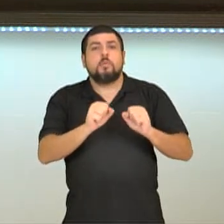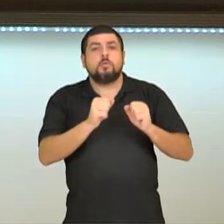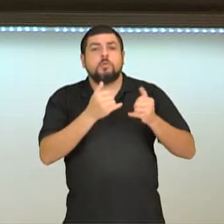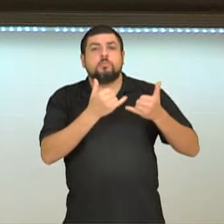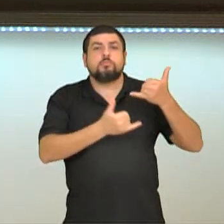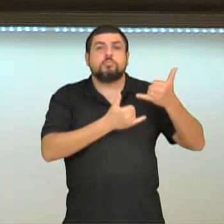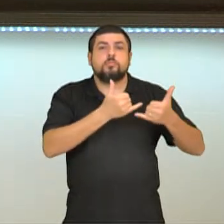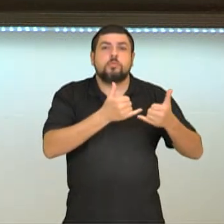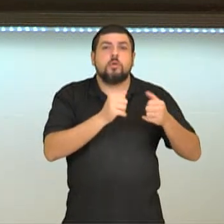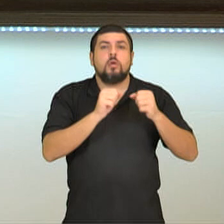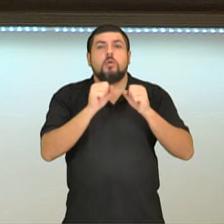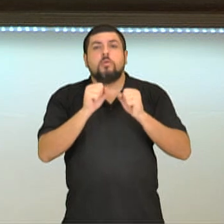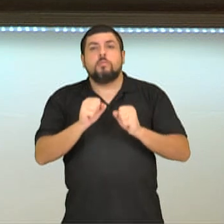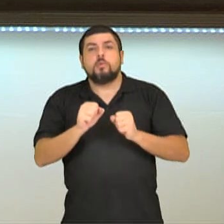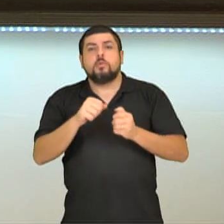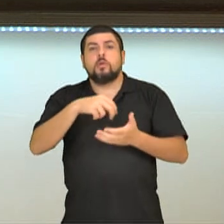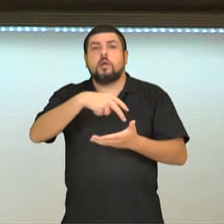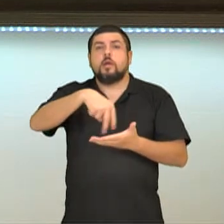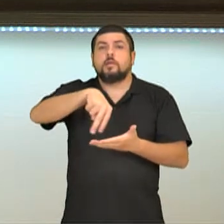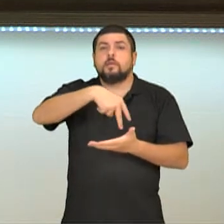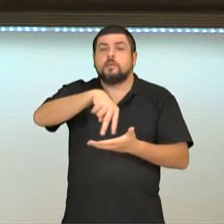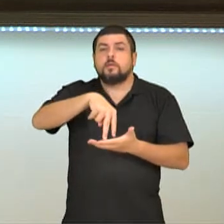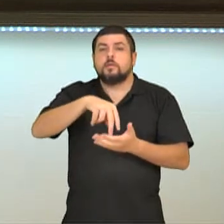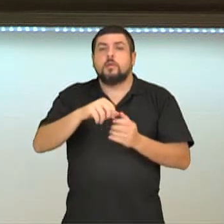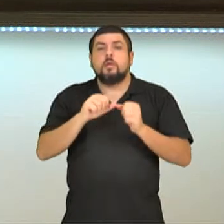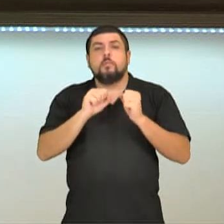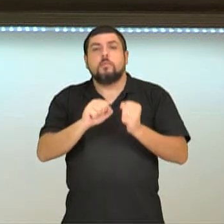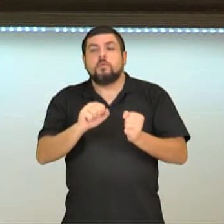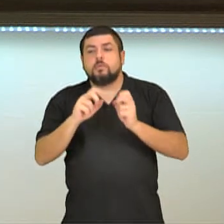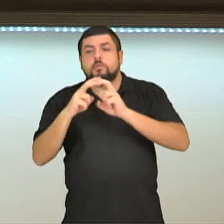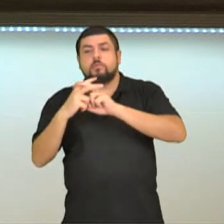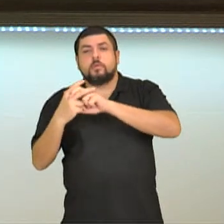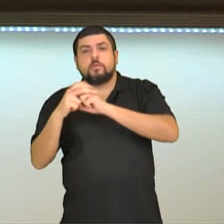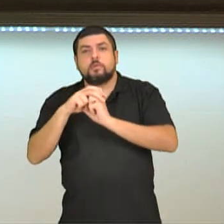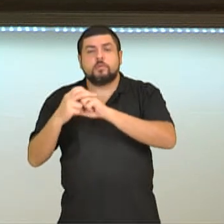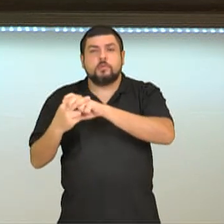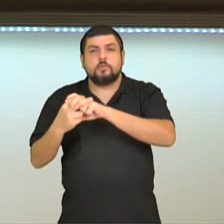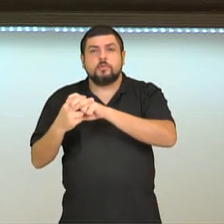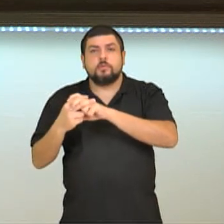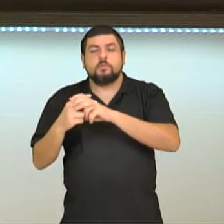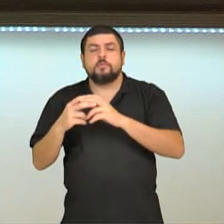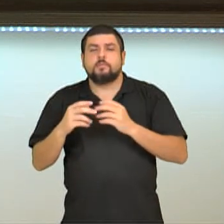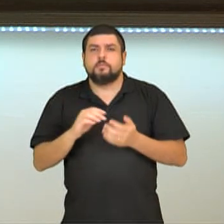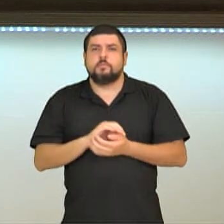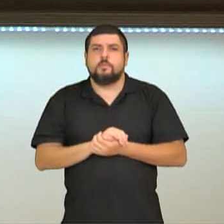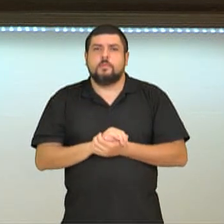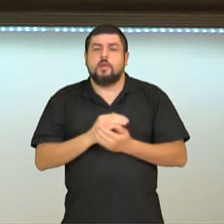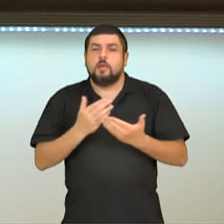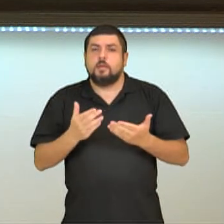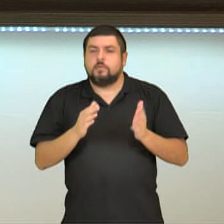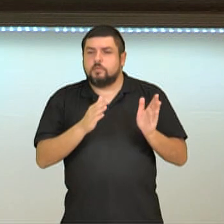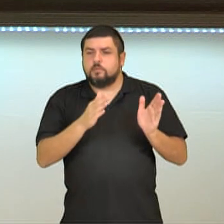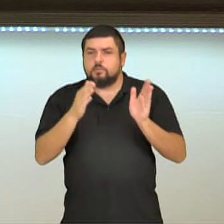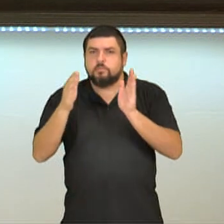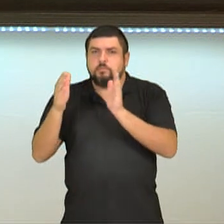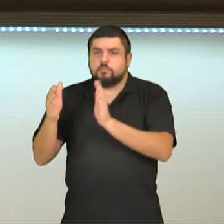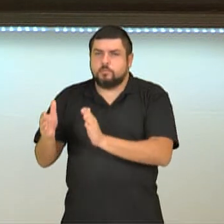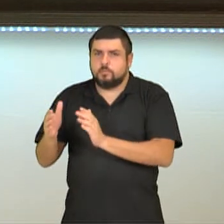considerada uma dança, né? Ela pode ser considerada uma luta. Então, ela é um outro ponto. Então, a gente